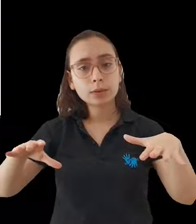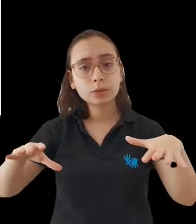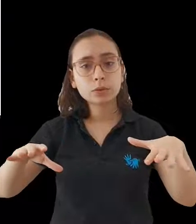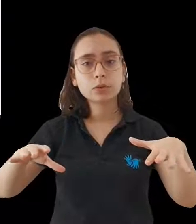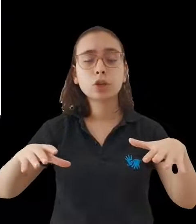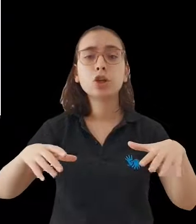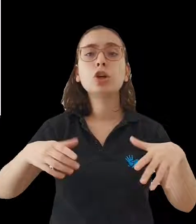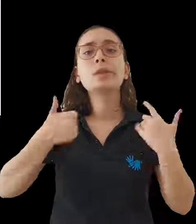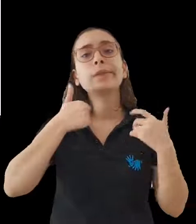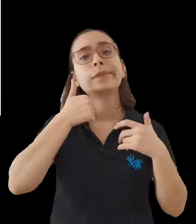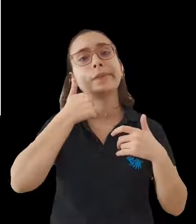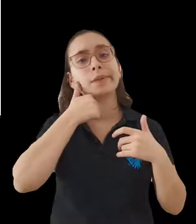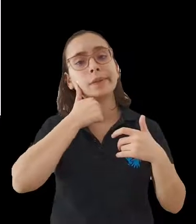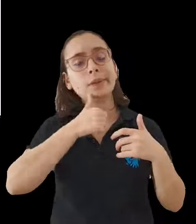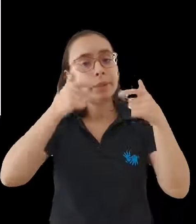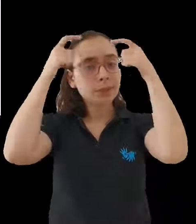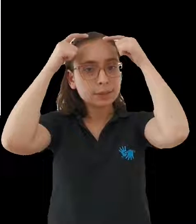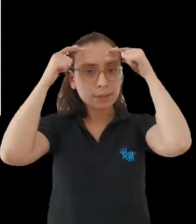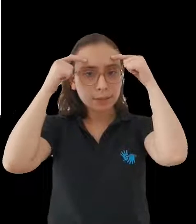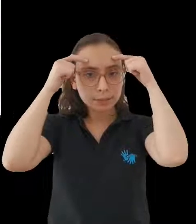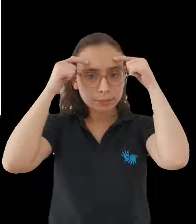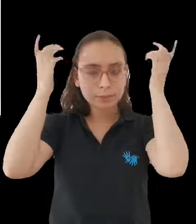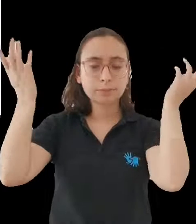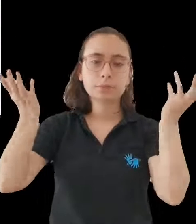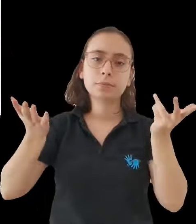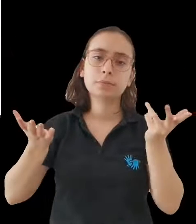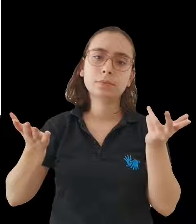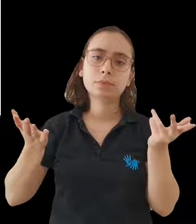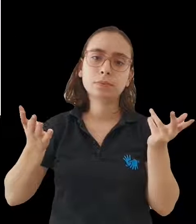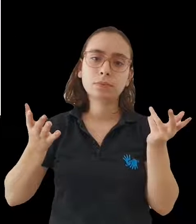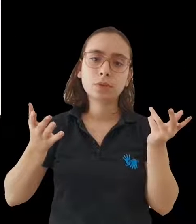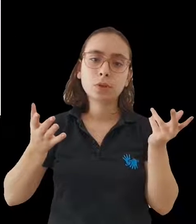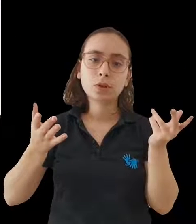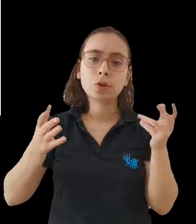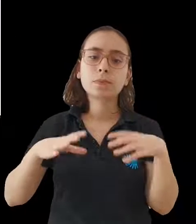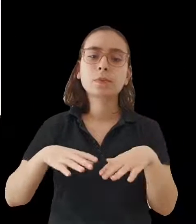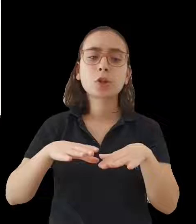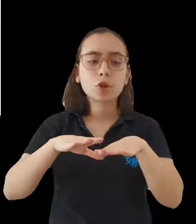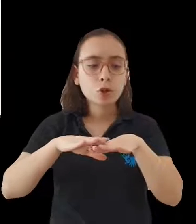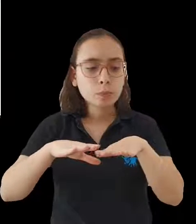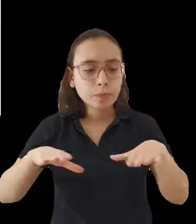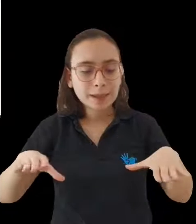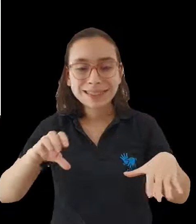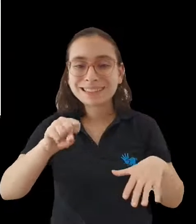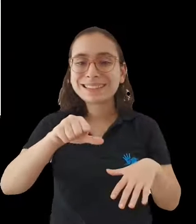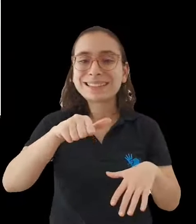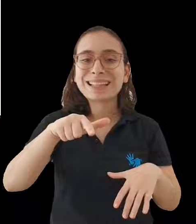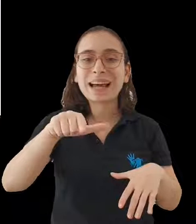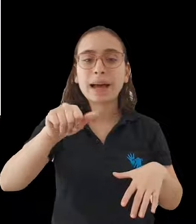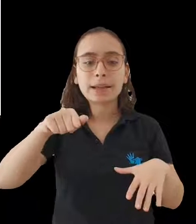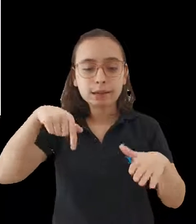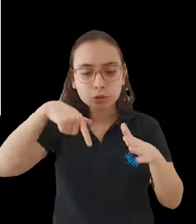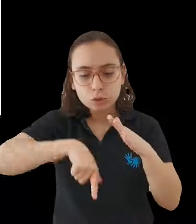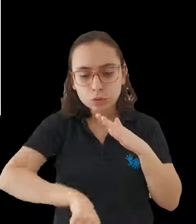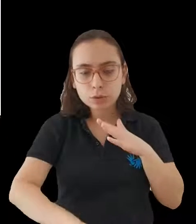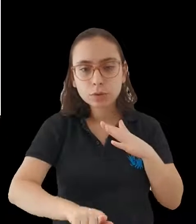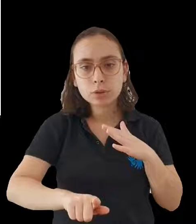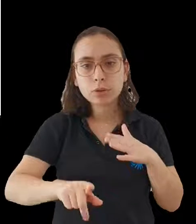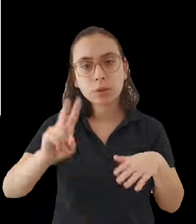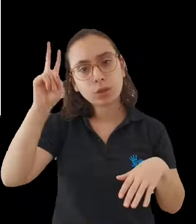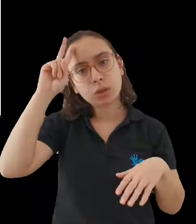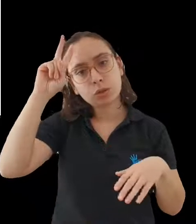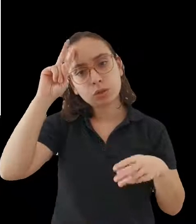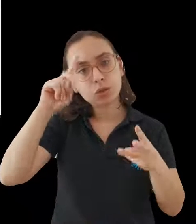truque escondido, que é uma sala subterrânea. Essa sala foi pensada para a história As Três